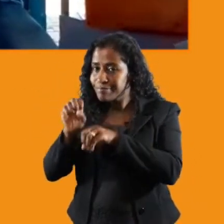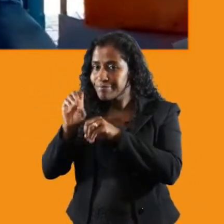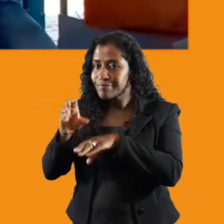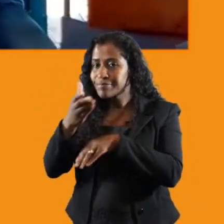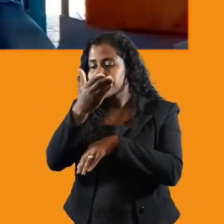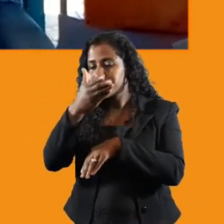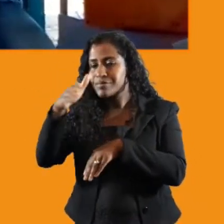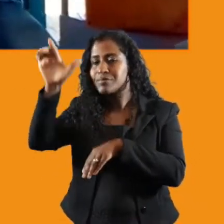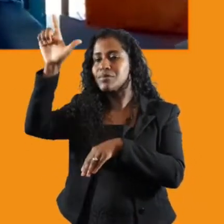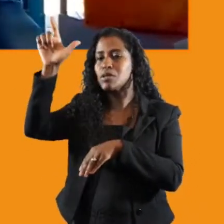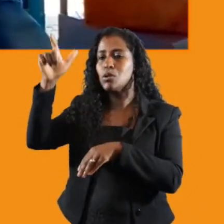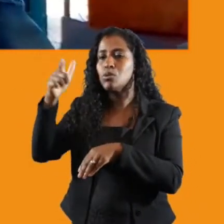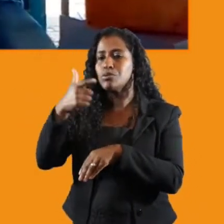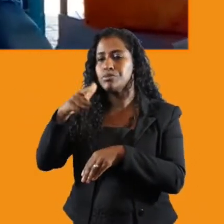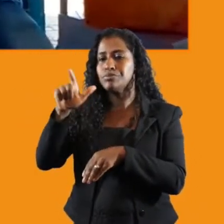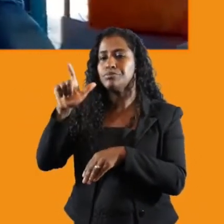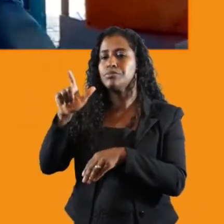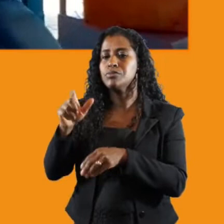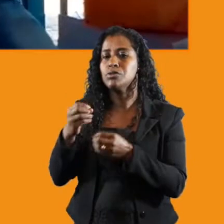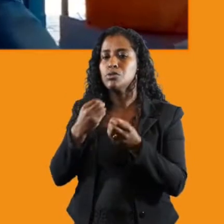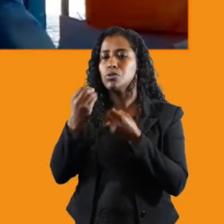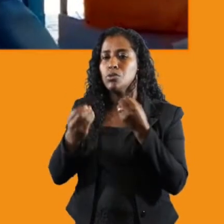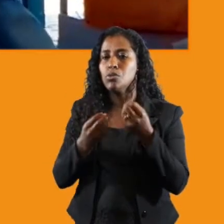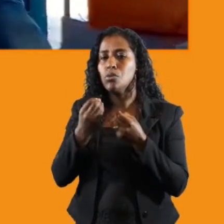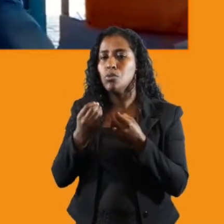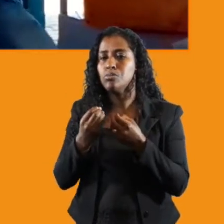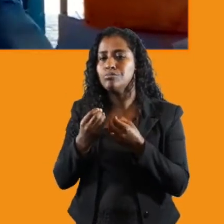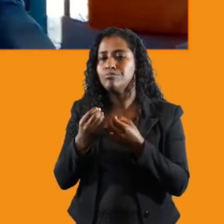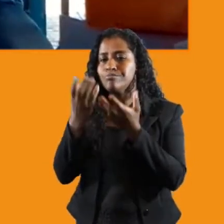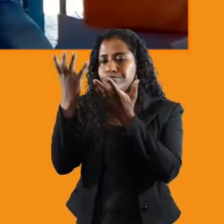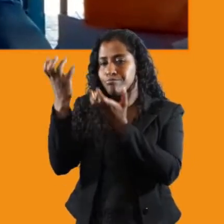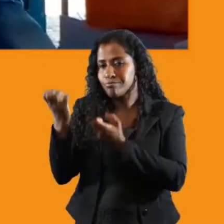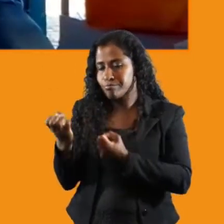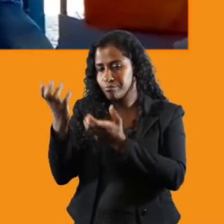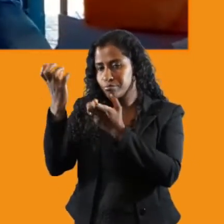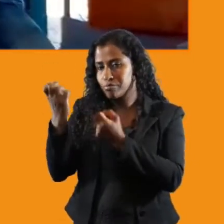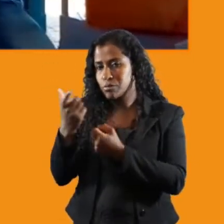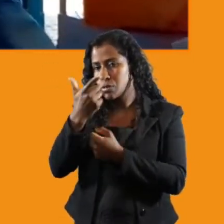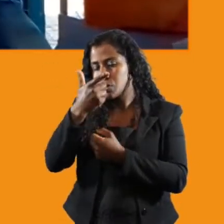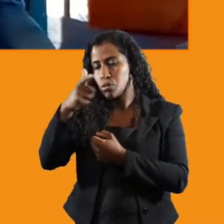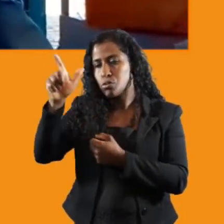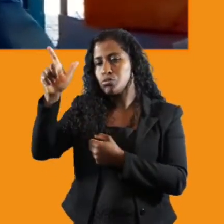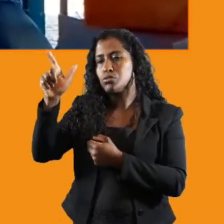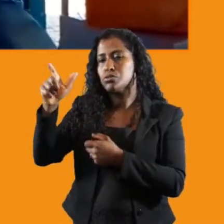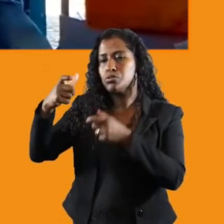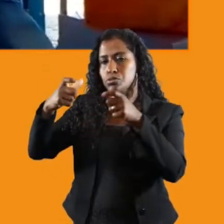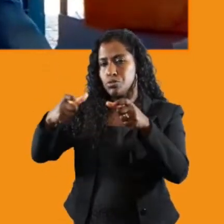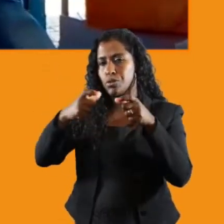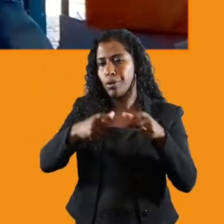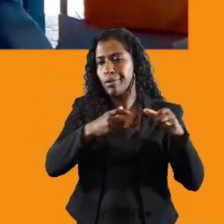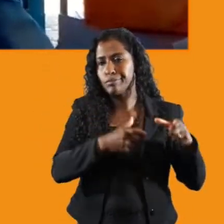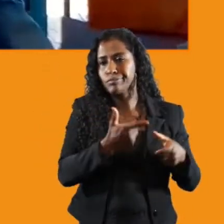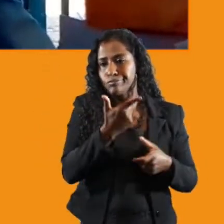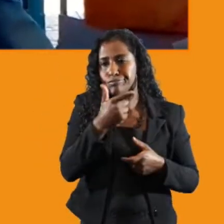em realidade uma maneira de a gente captar isso e levar energia para rincões que a gente nunca imaginou que podia ter.